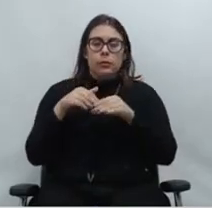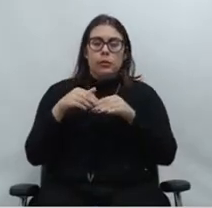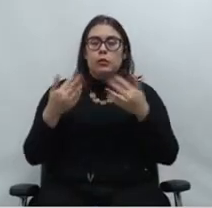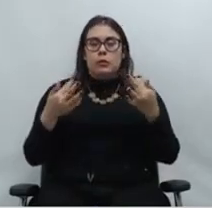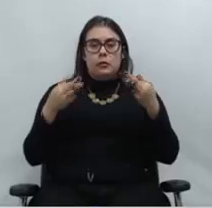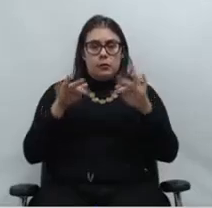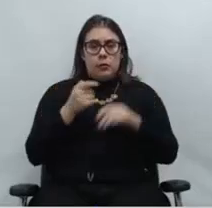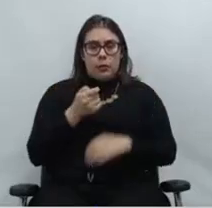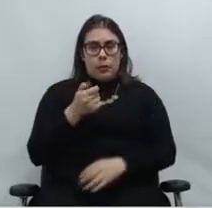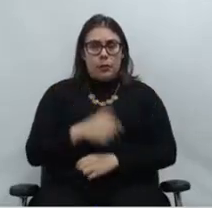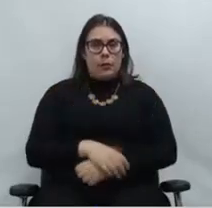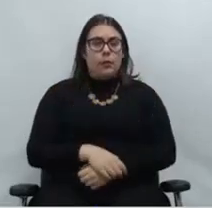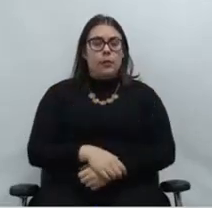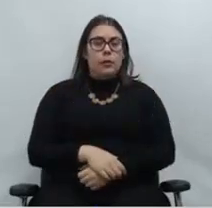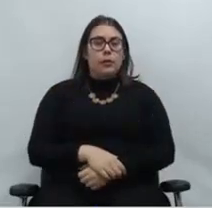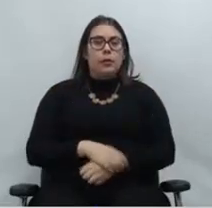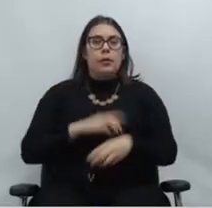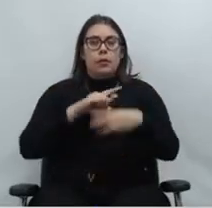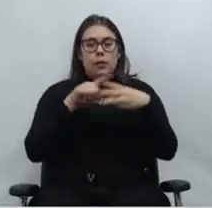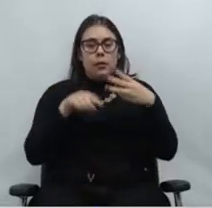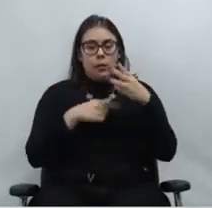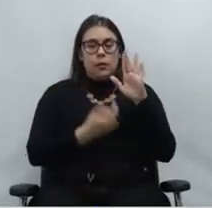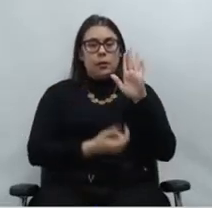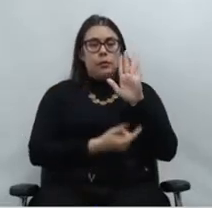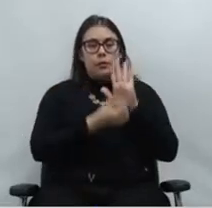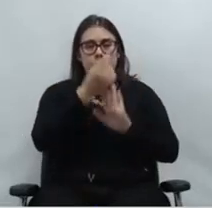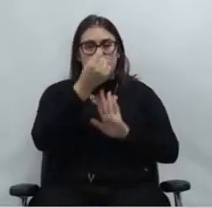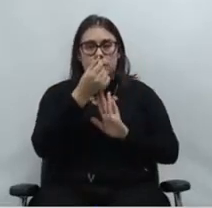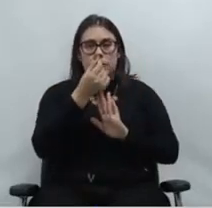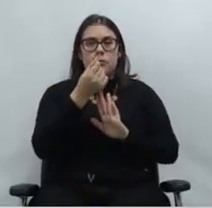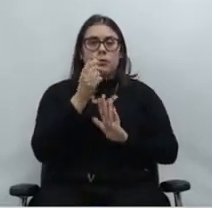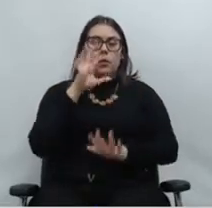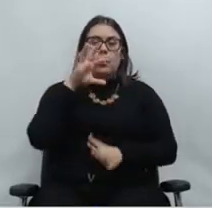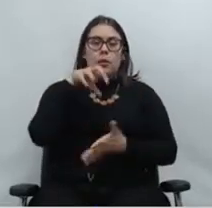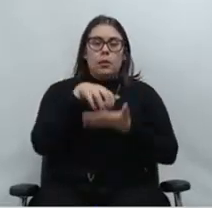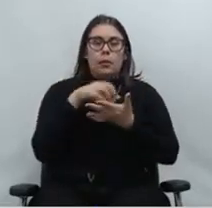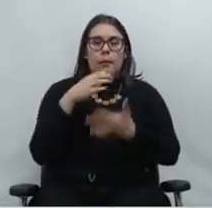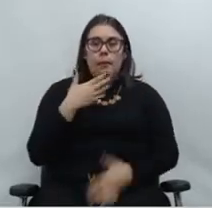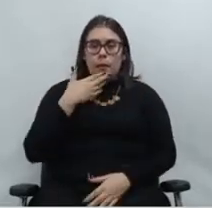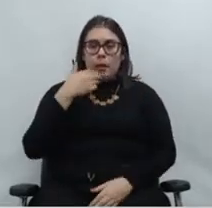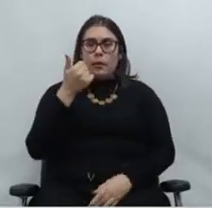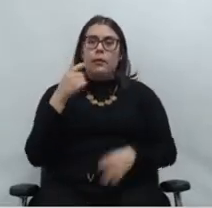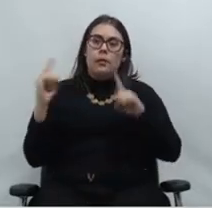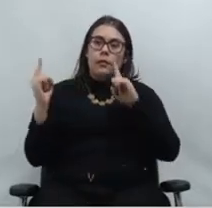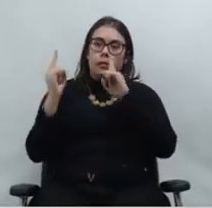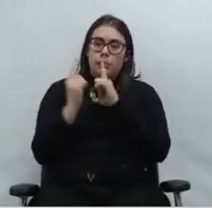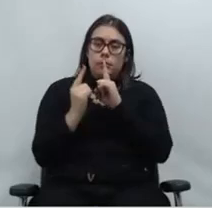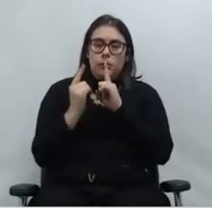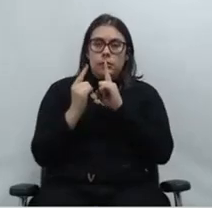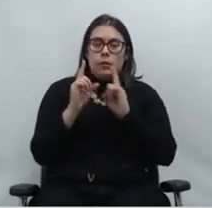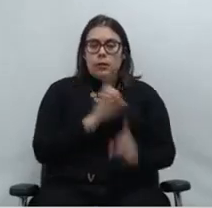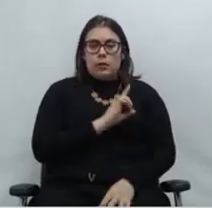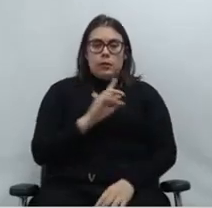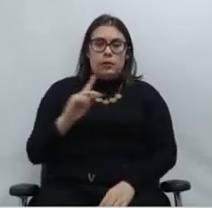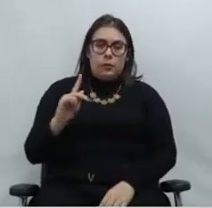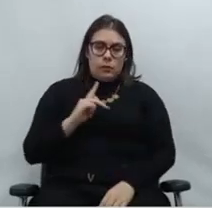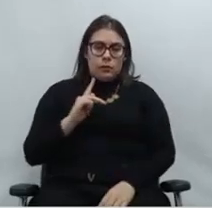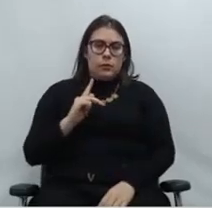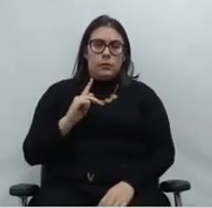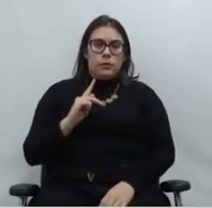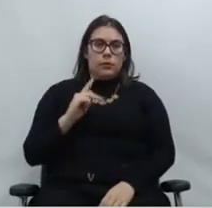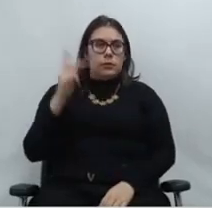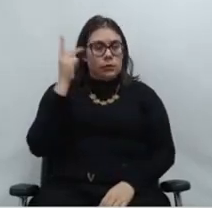3 ações orçamentárias aqui consideradas em conjunto são centrais não apenas para a melhoria da qualidade de atendimento ofertado na Defensoria Pública do Estado de São